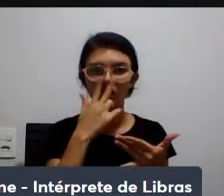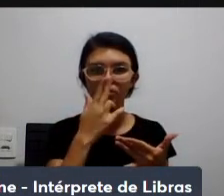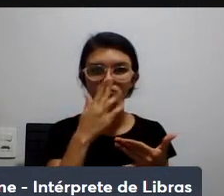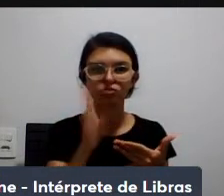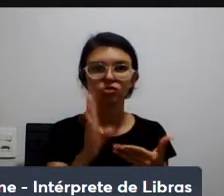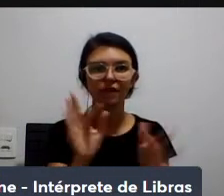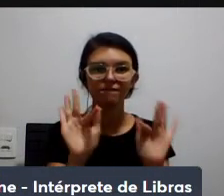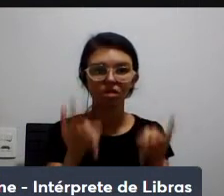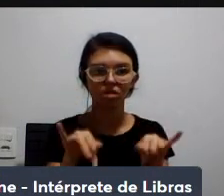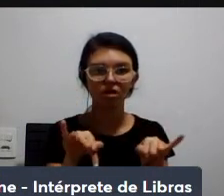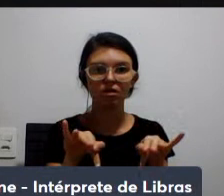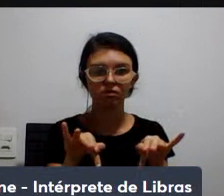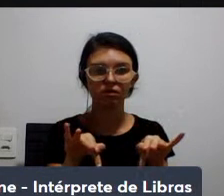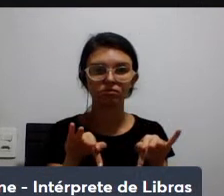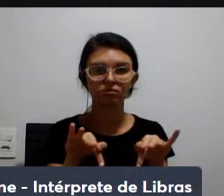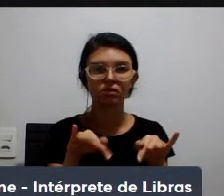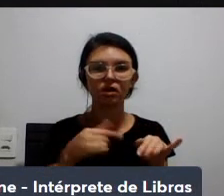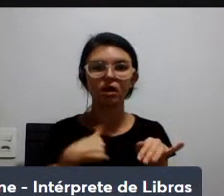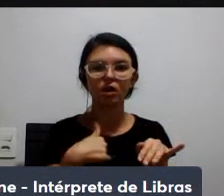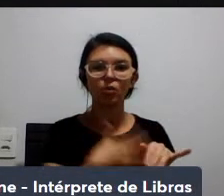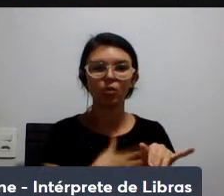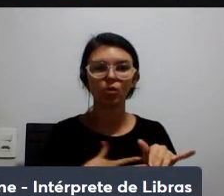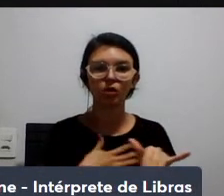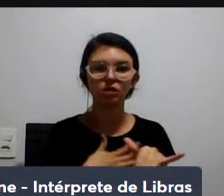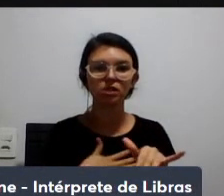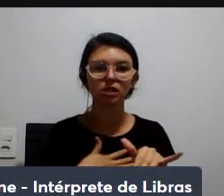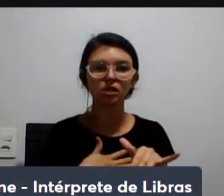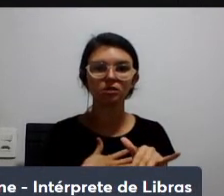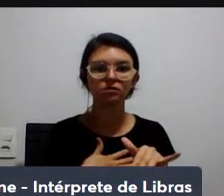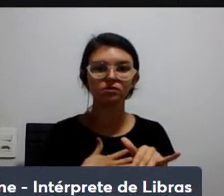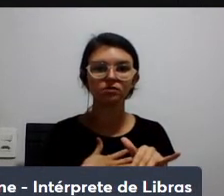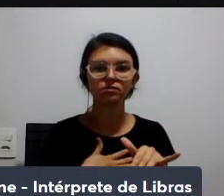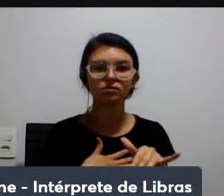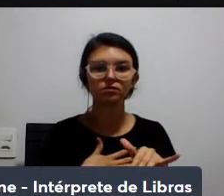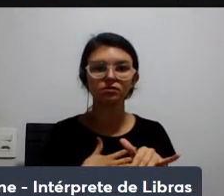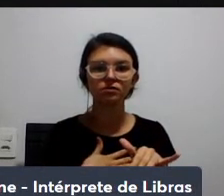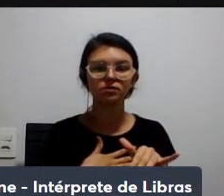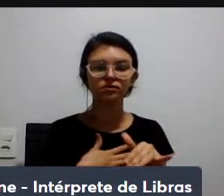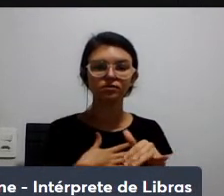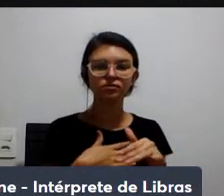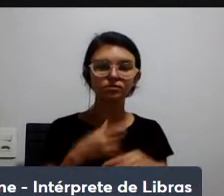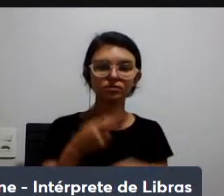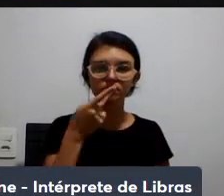né? Gostaria de comentar, né,